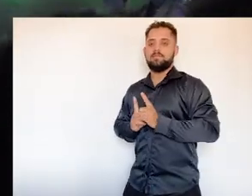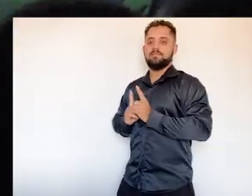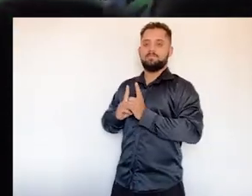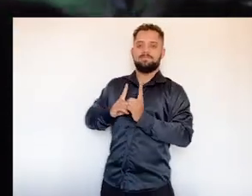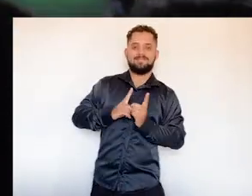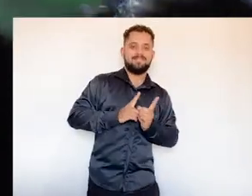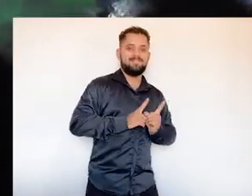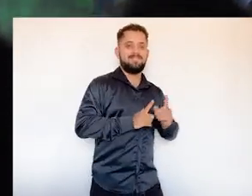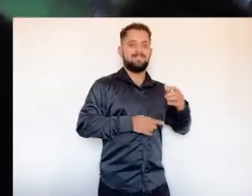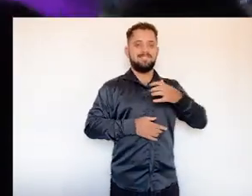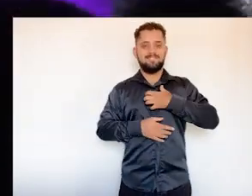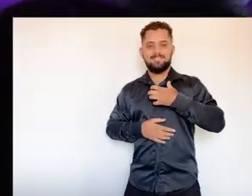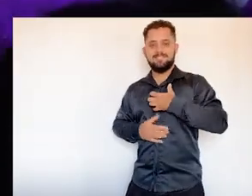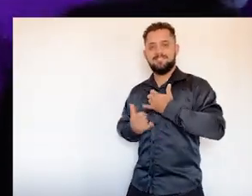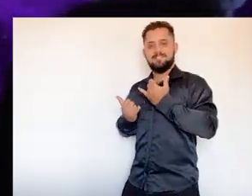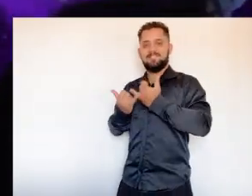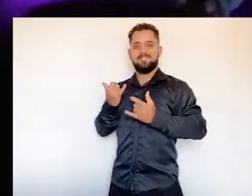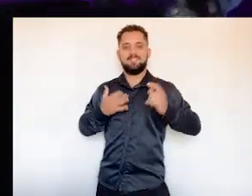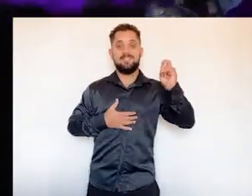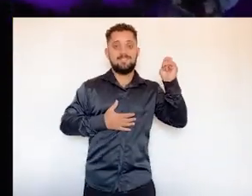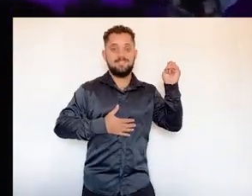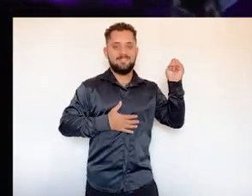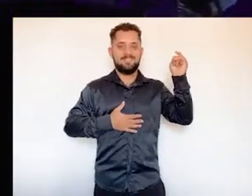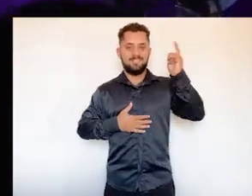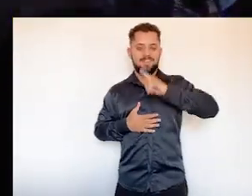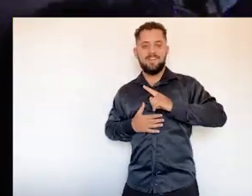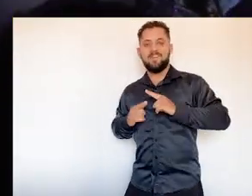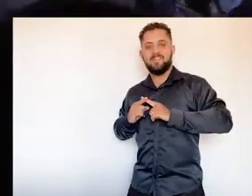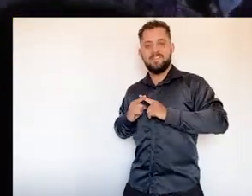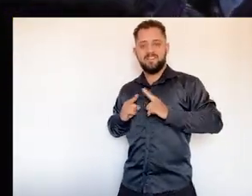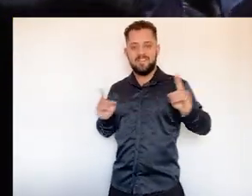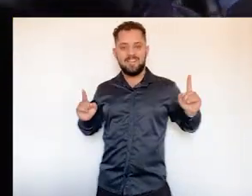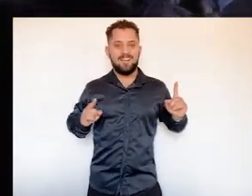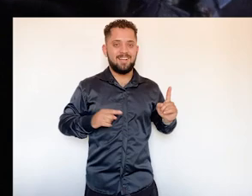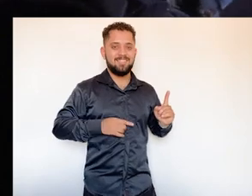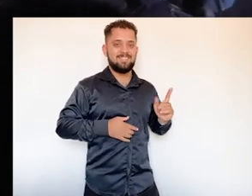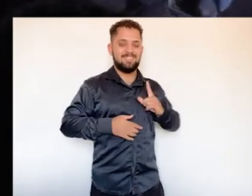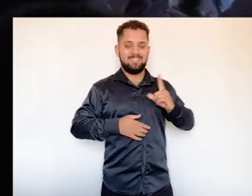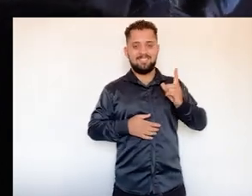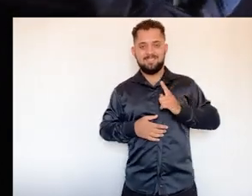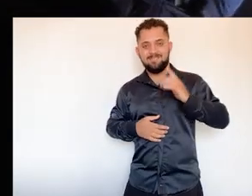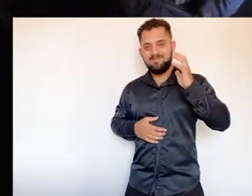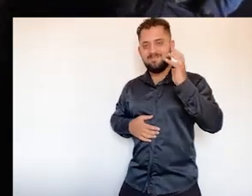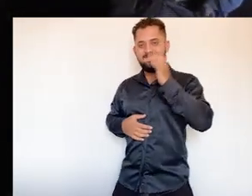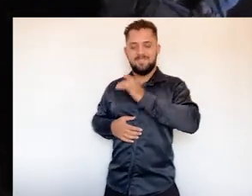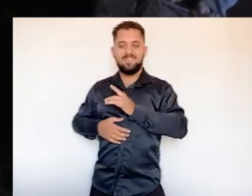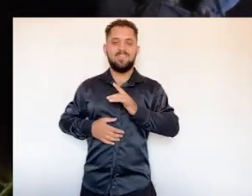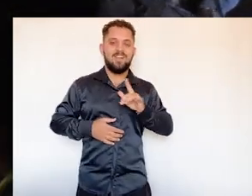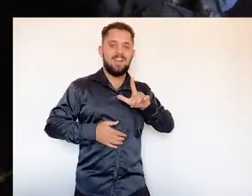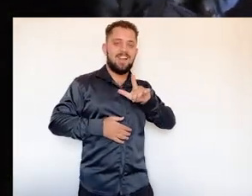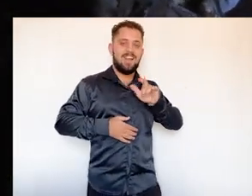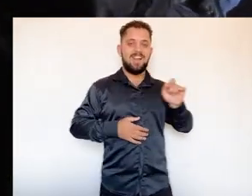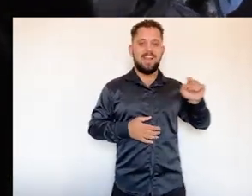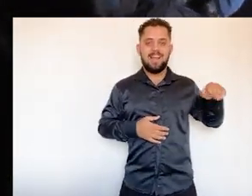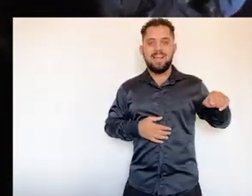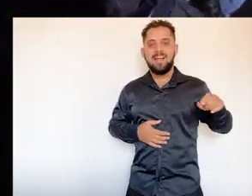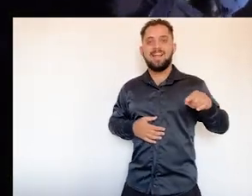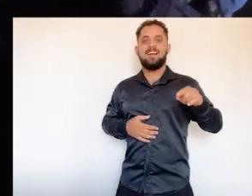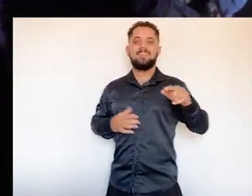bemol. Quentinho com o sol e grande aço lá bemol. Esquentando esses cangotes, se entregando nesse shot